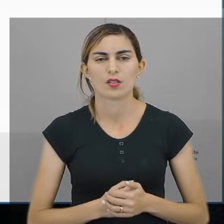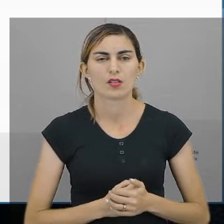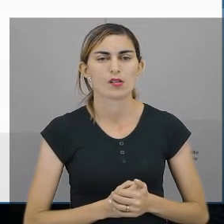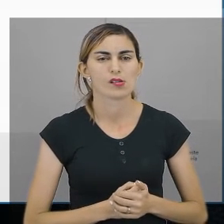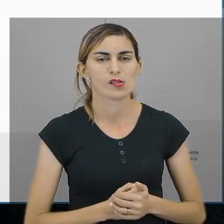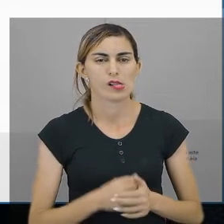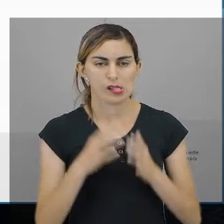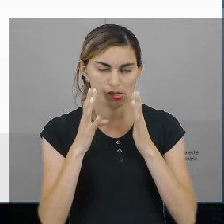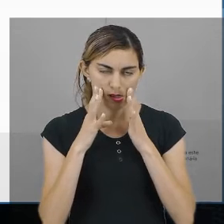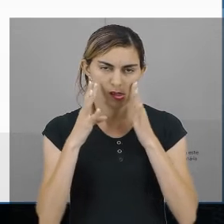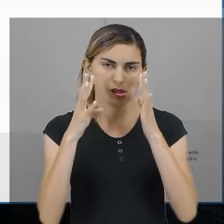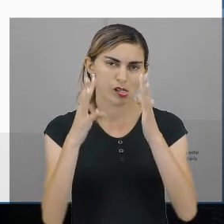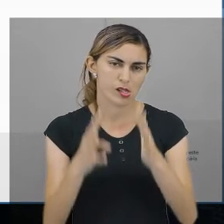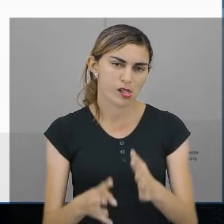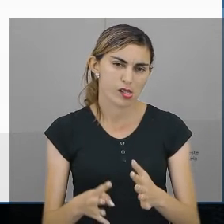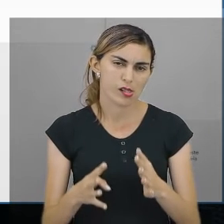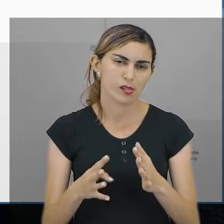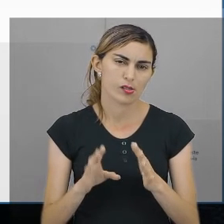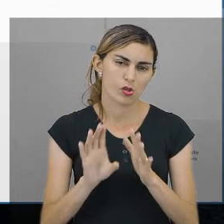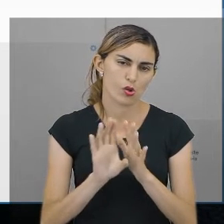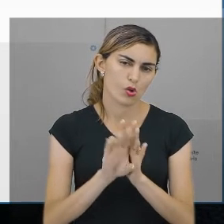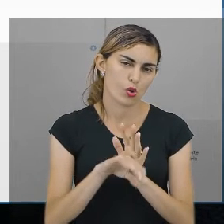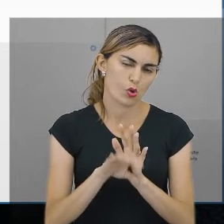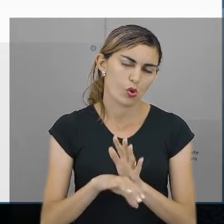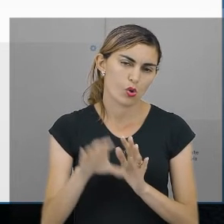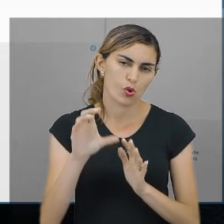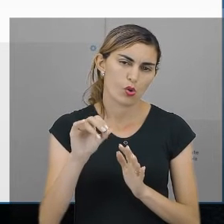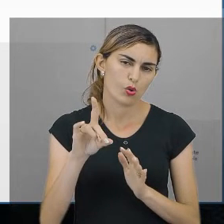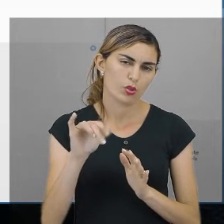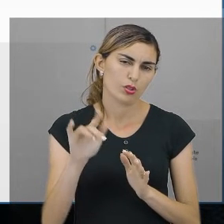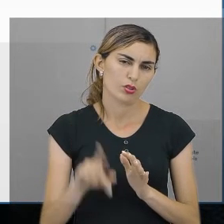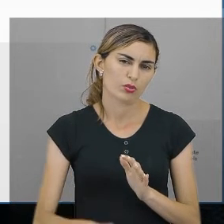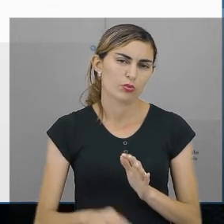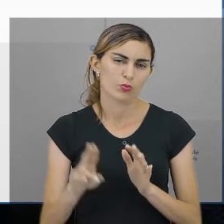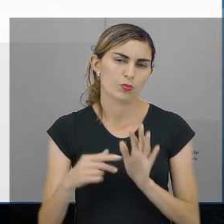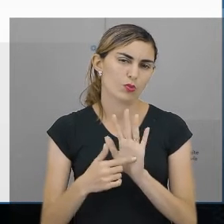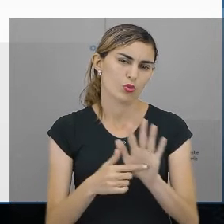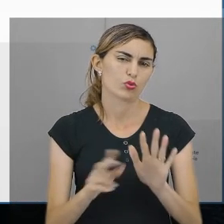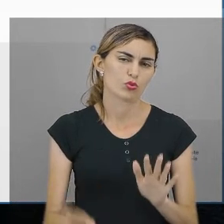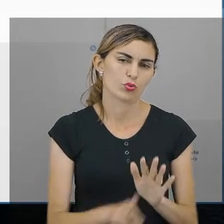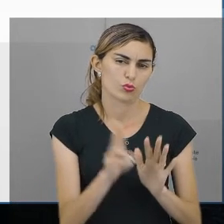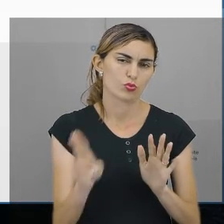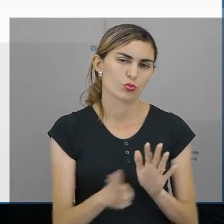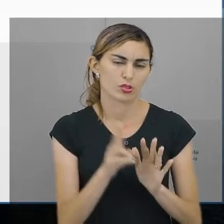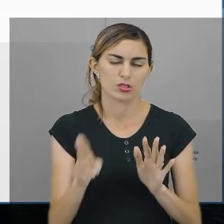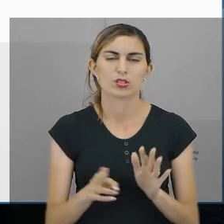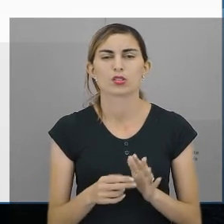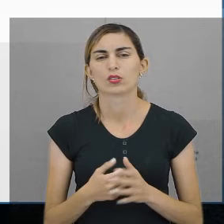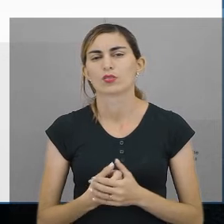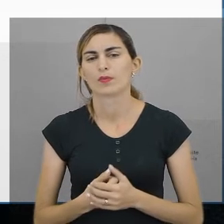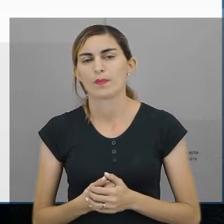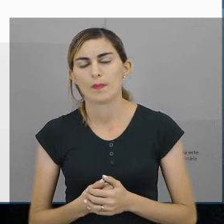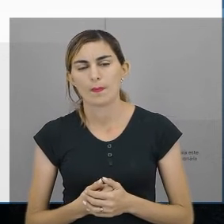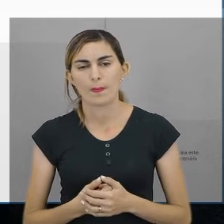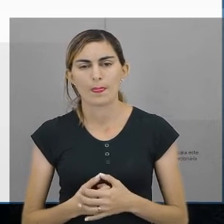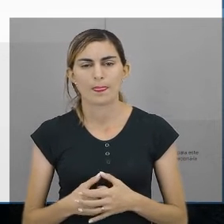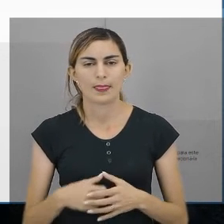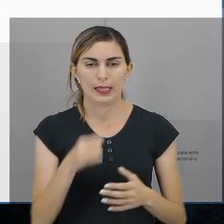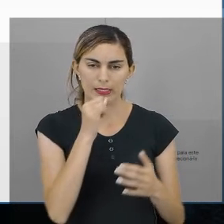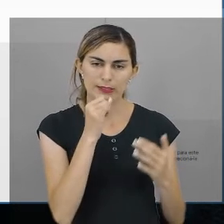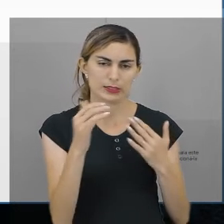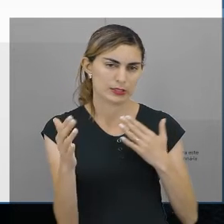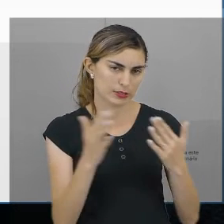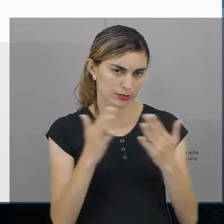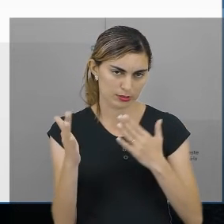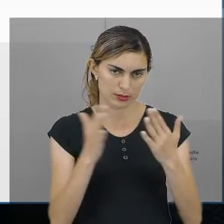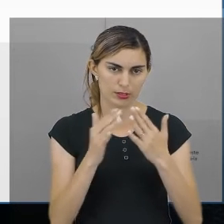Preste atenção nesse código que demonstra a utilização de expressões numéricas. No exemplo, a